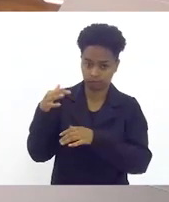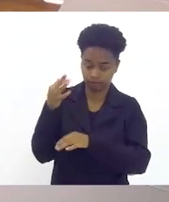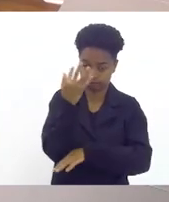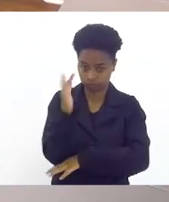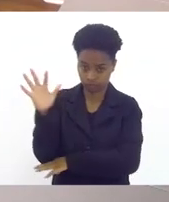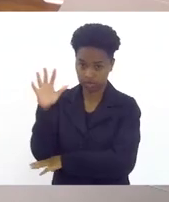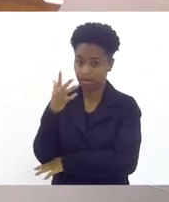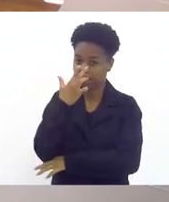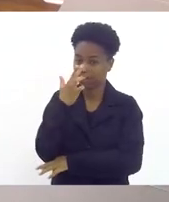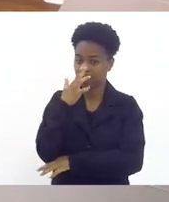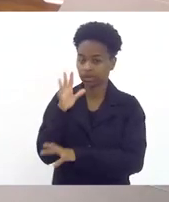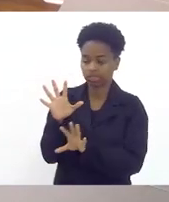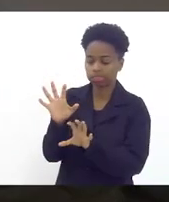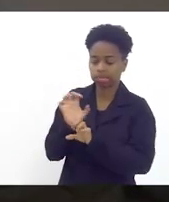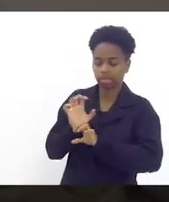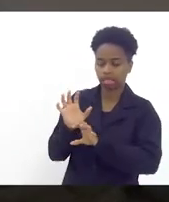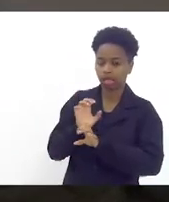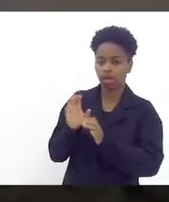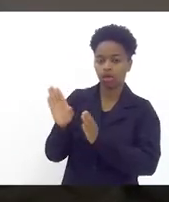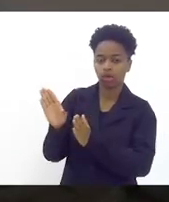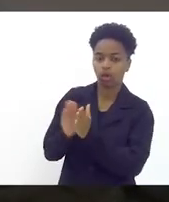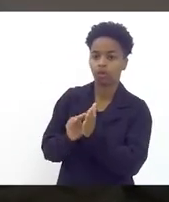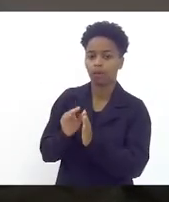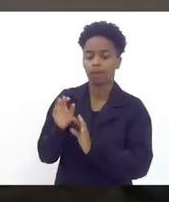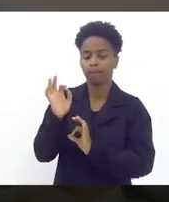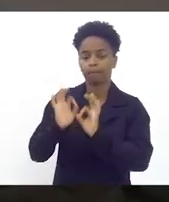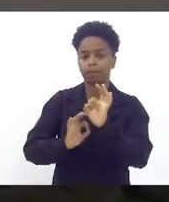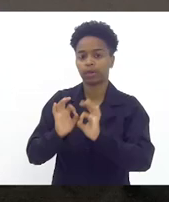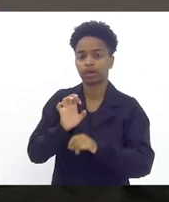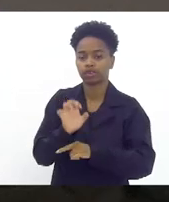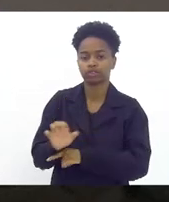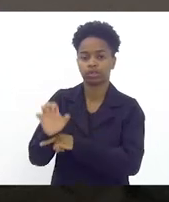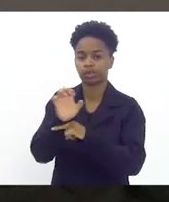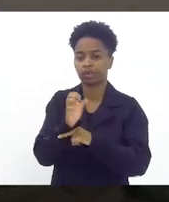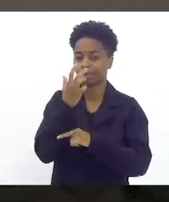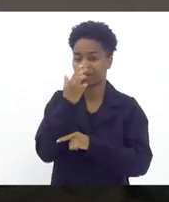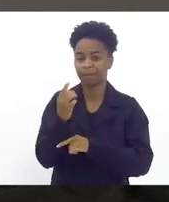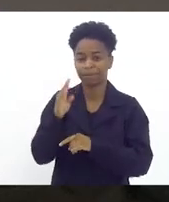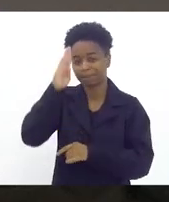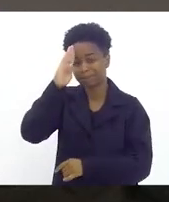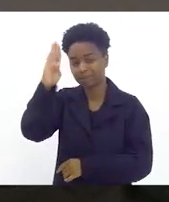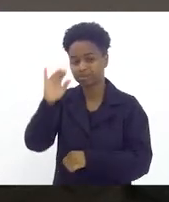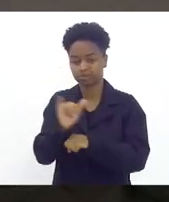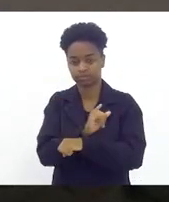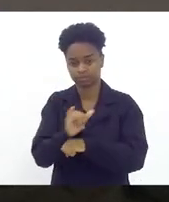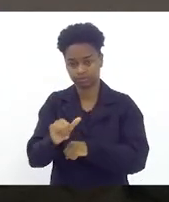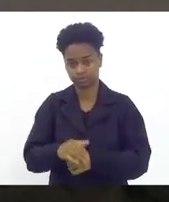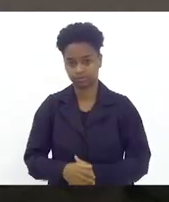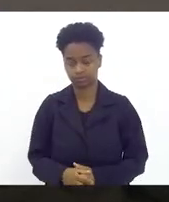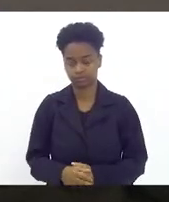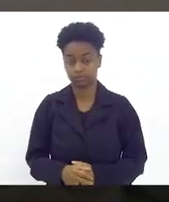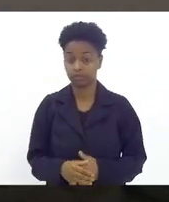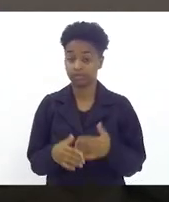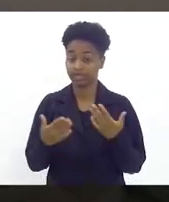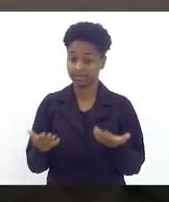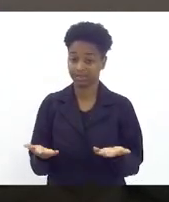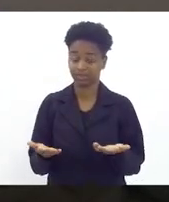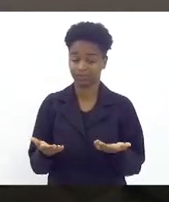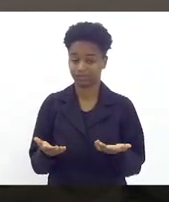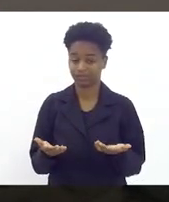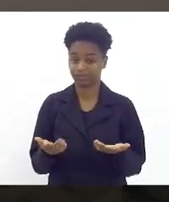plano estadual de restauração ecológica como um de seus instrumentos então quer dizer